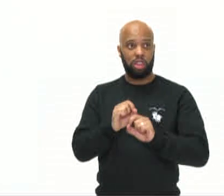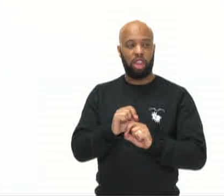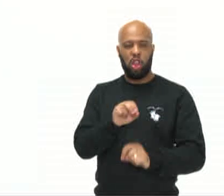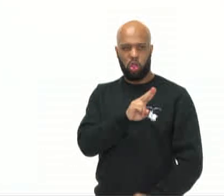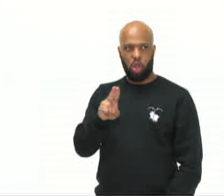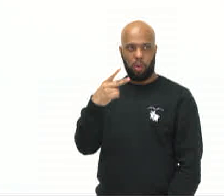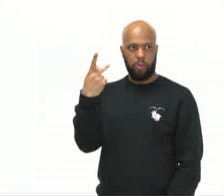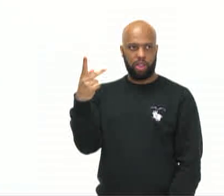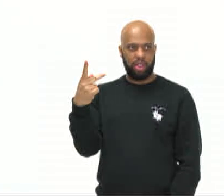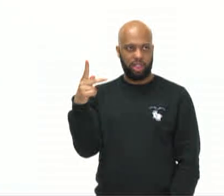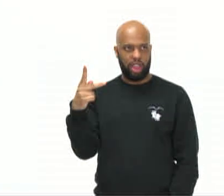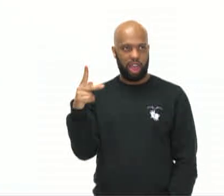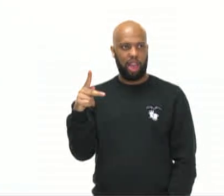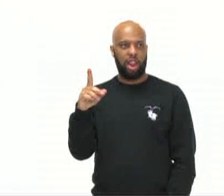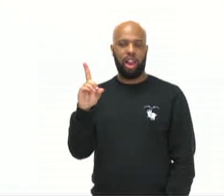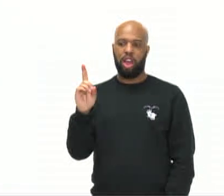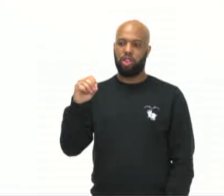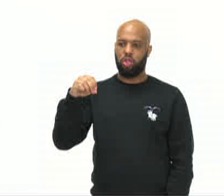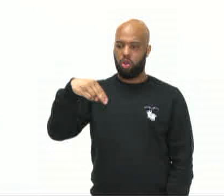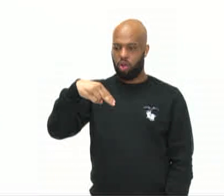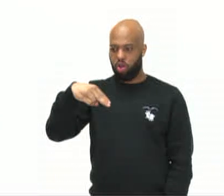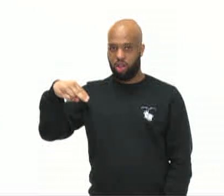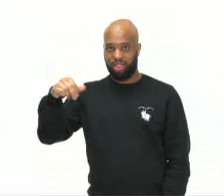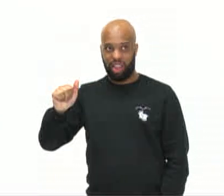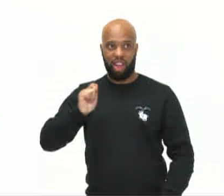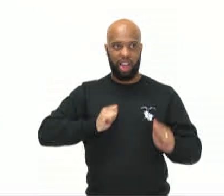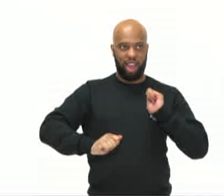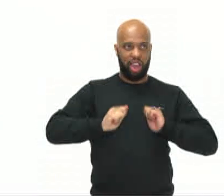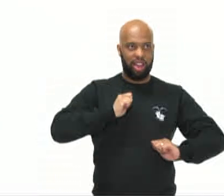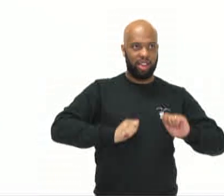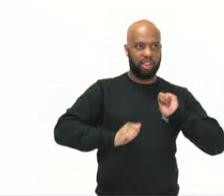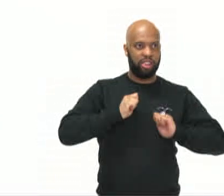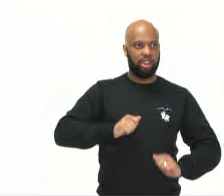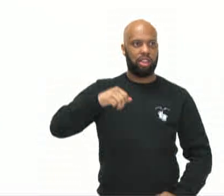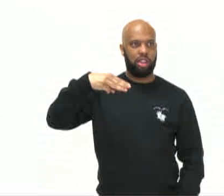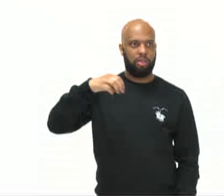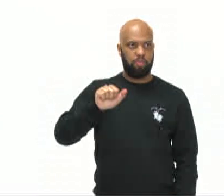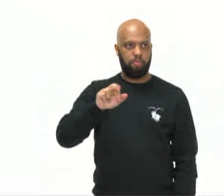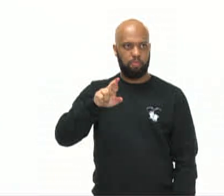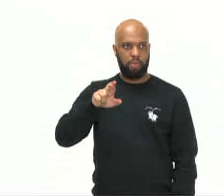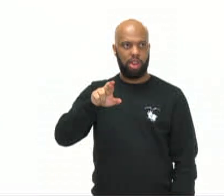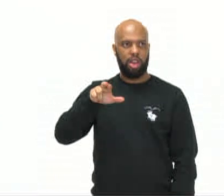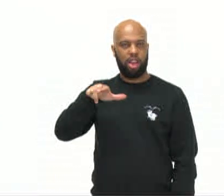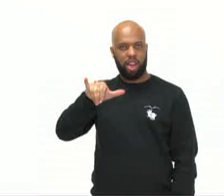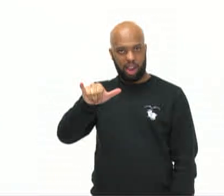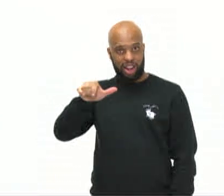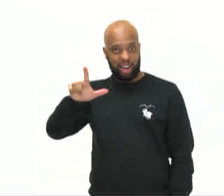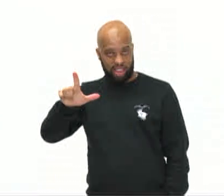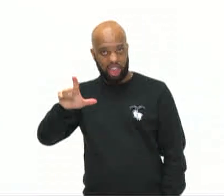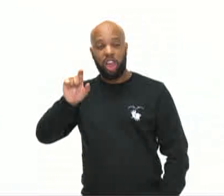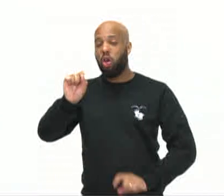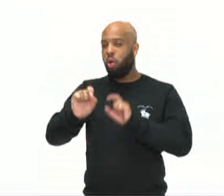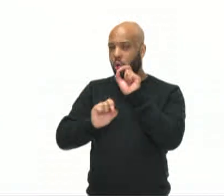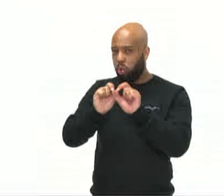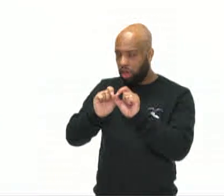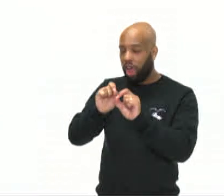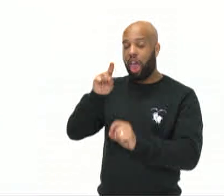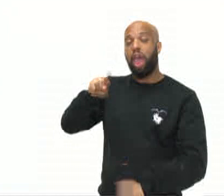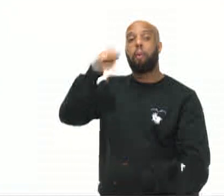Donna, que é interpretada por Meryl Streep, é uma mãe solteira e independente. Dona de